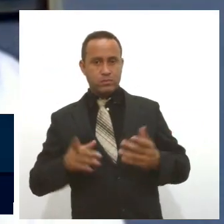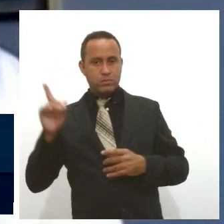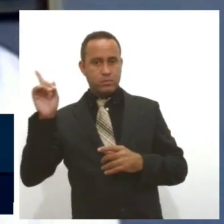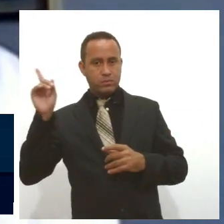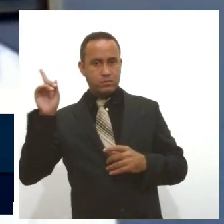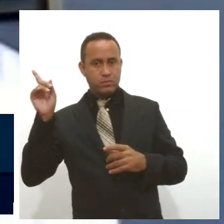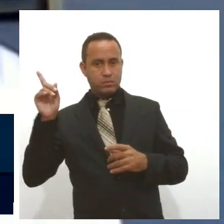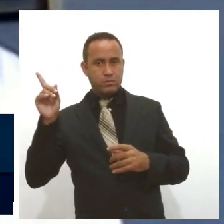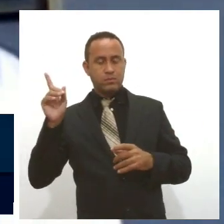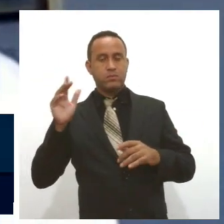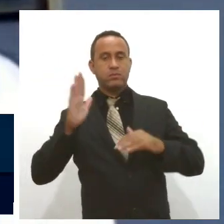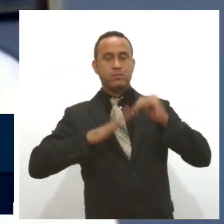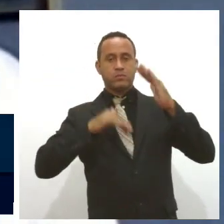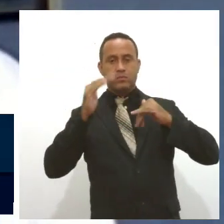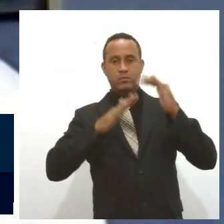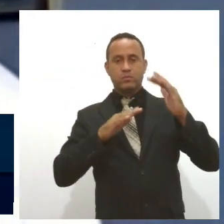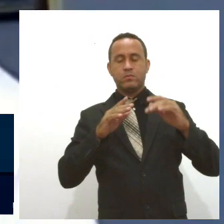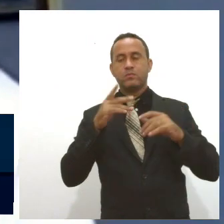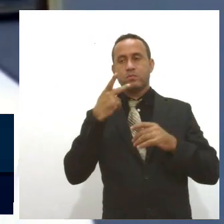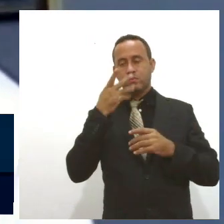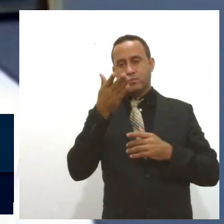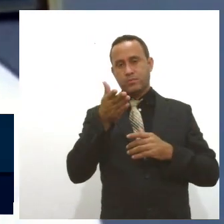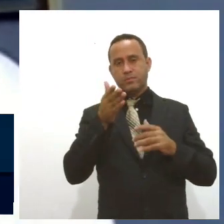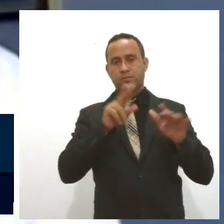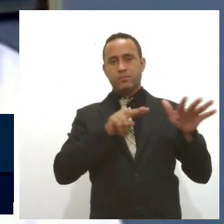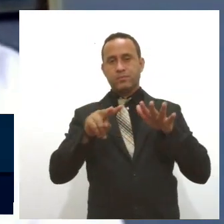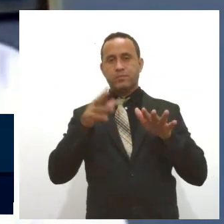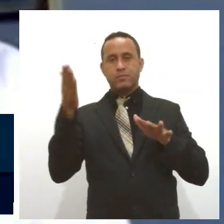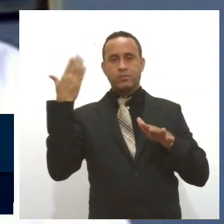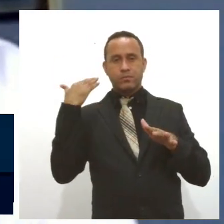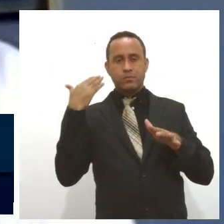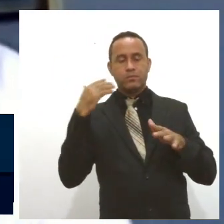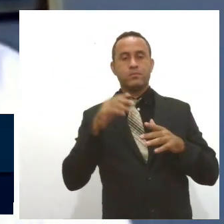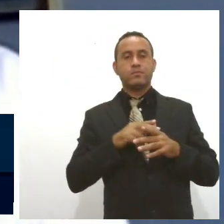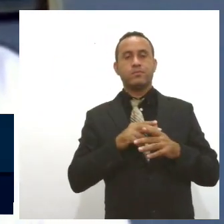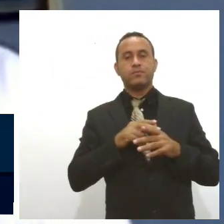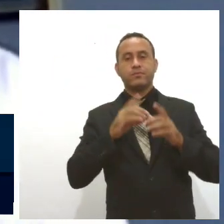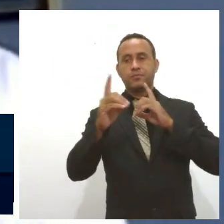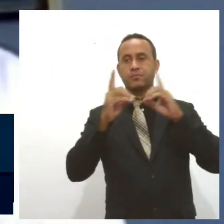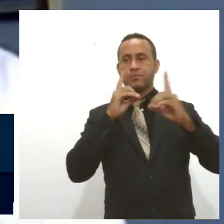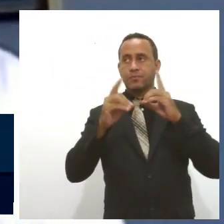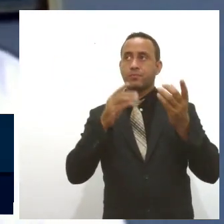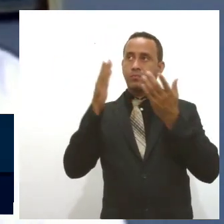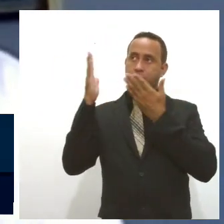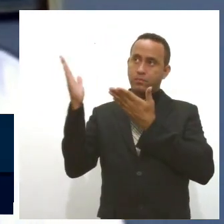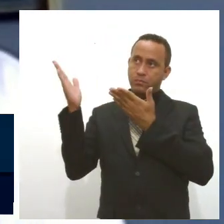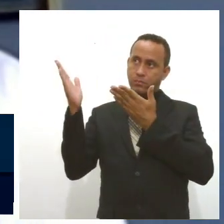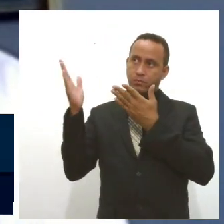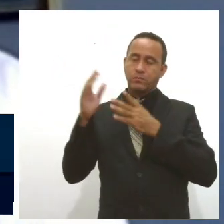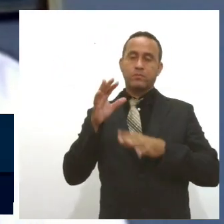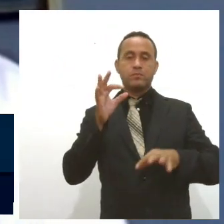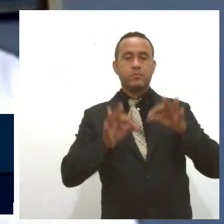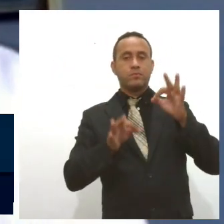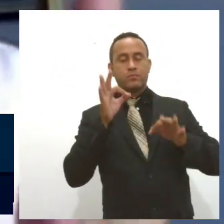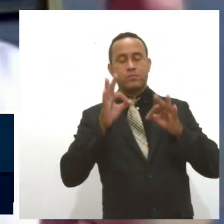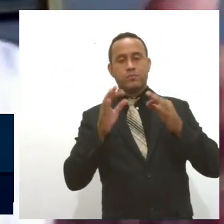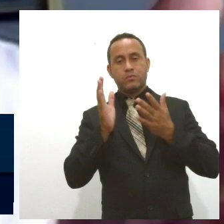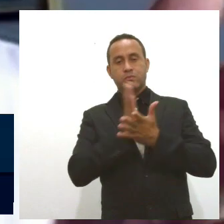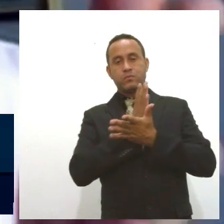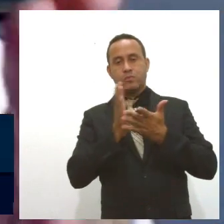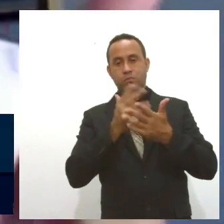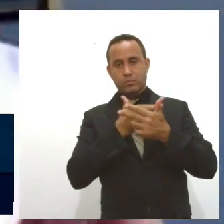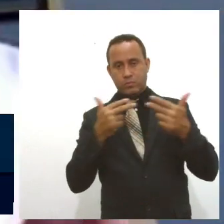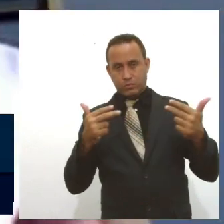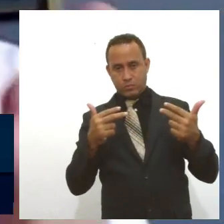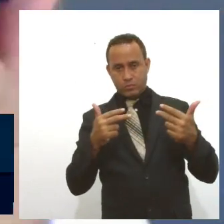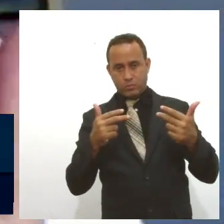lá de Canindé. Já tinha tratado disso aí na semana passada e fui dialogar com o Procurador-Geral de Justiça sobre algumas questões. Mas